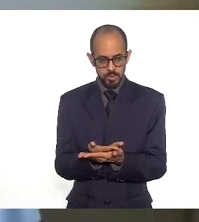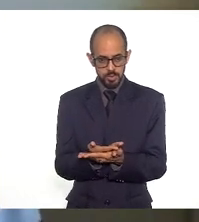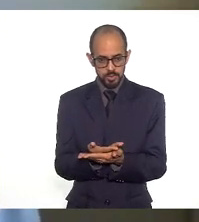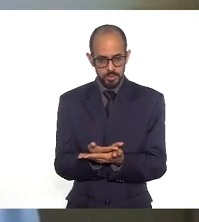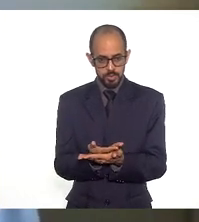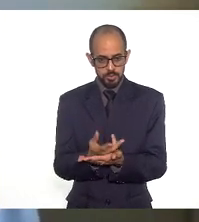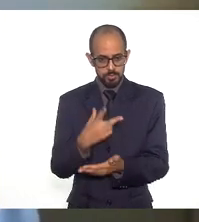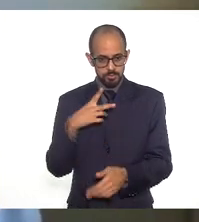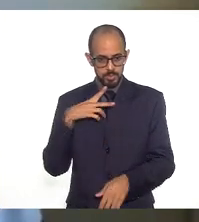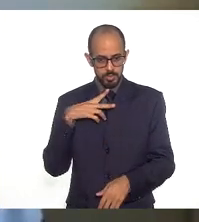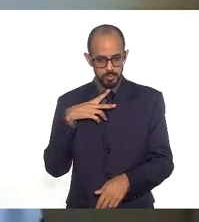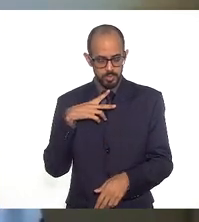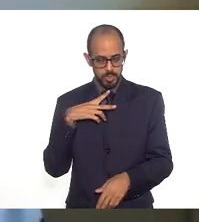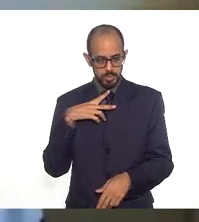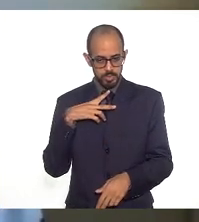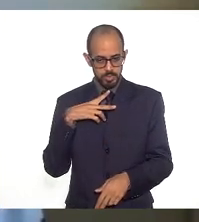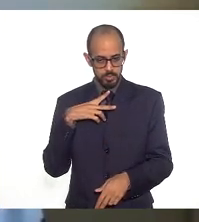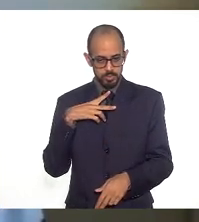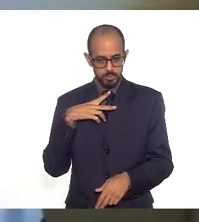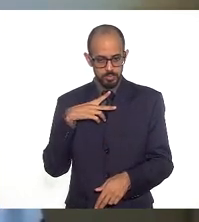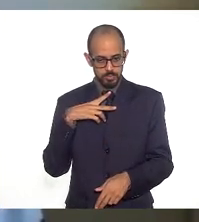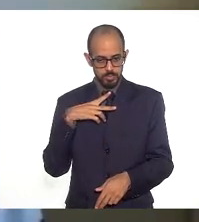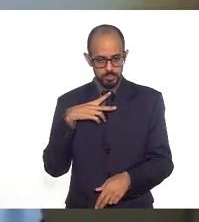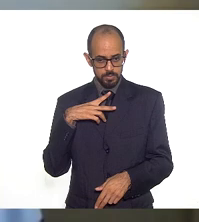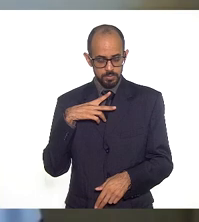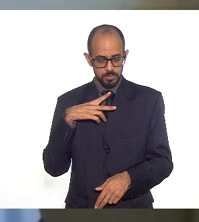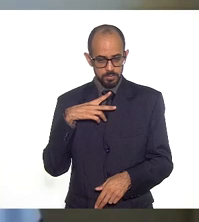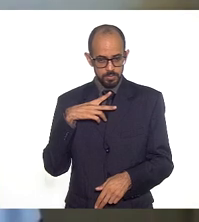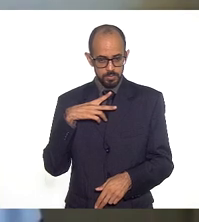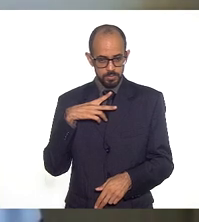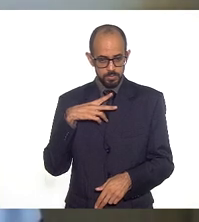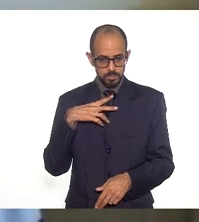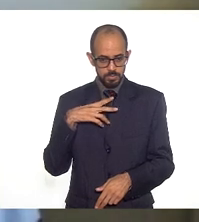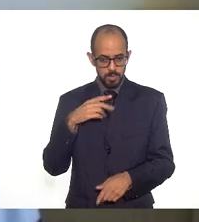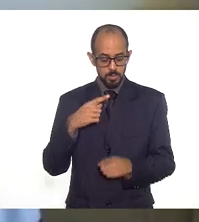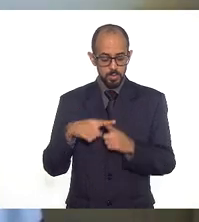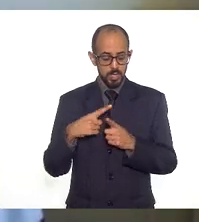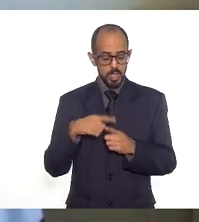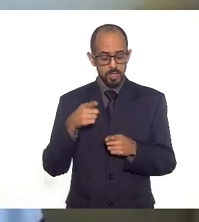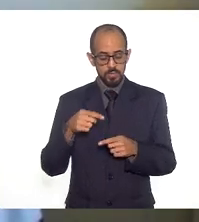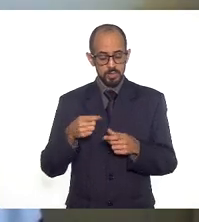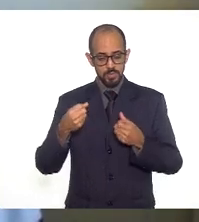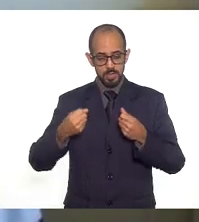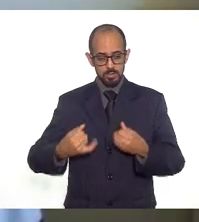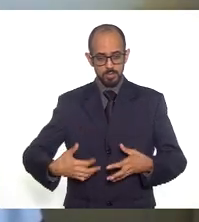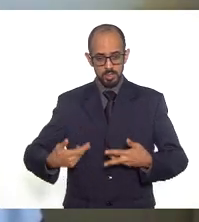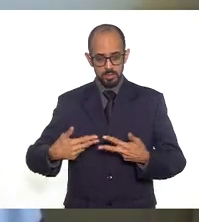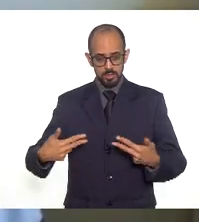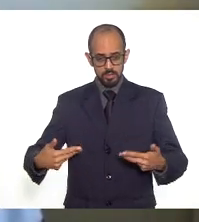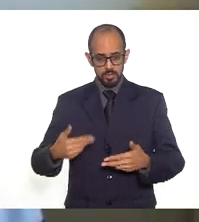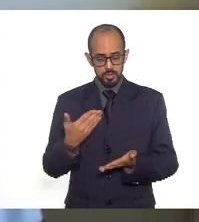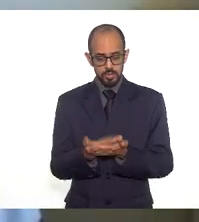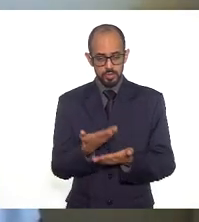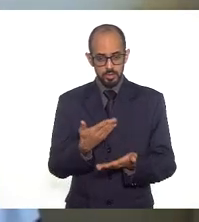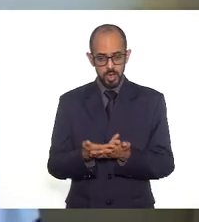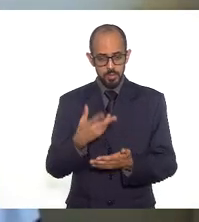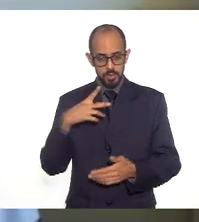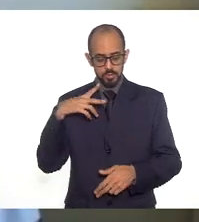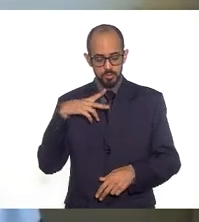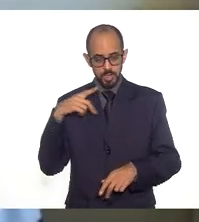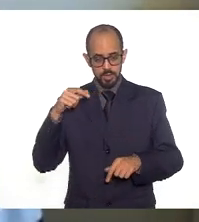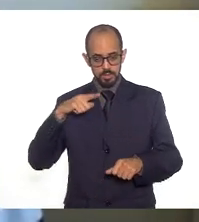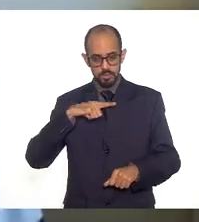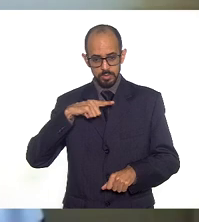particulares, porque você aí vai entrar num campo, escolas particulares, está